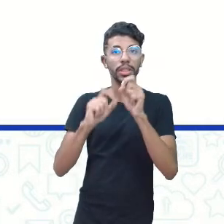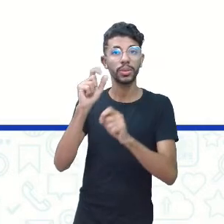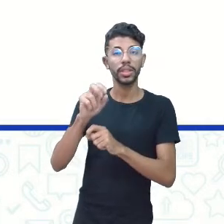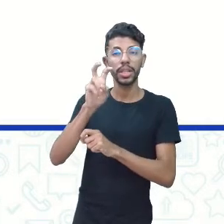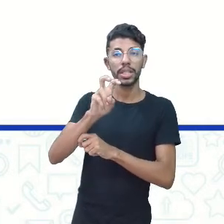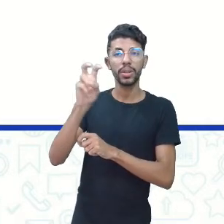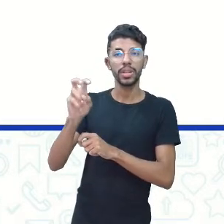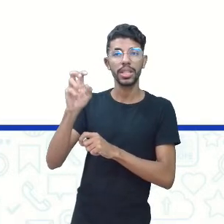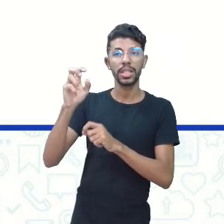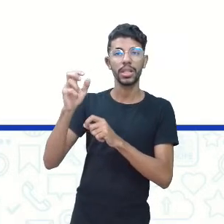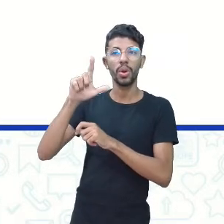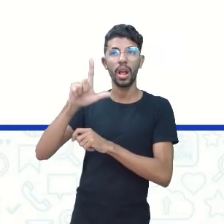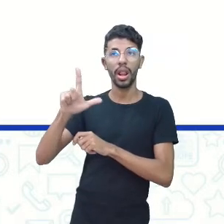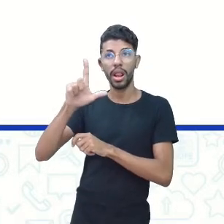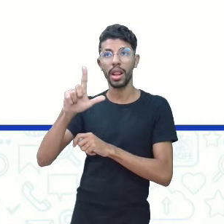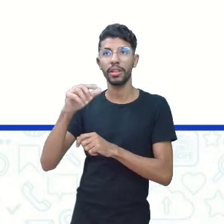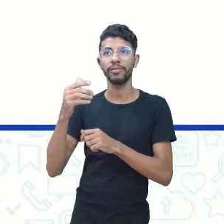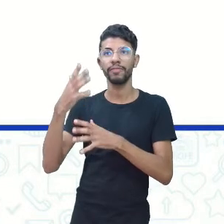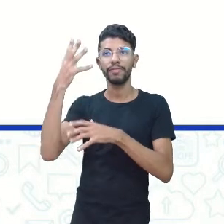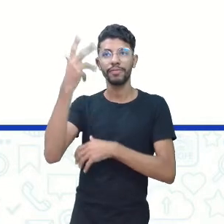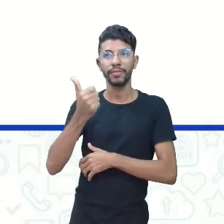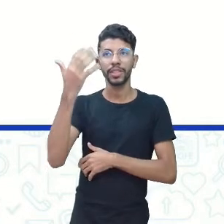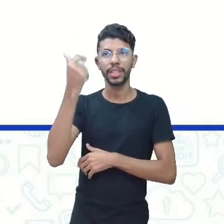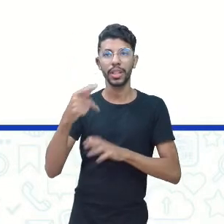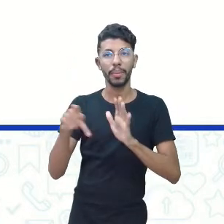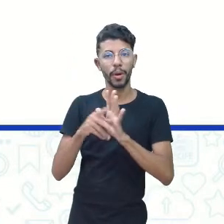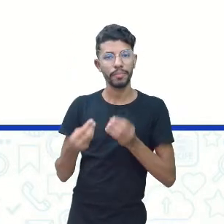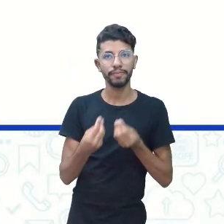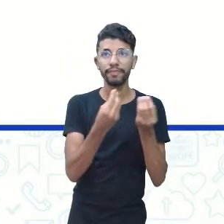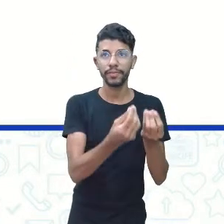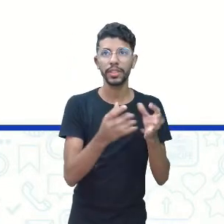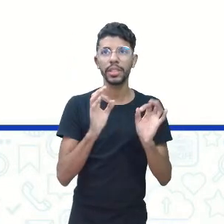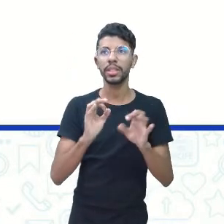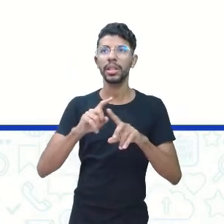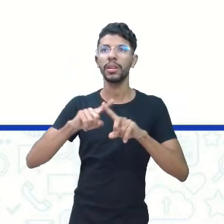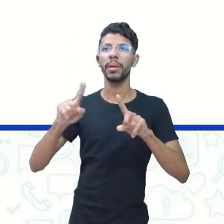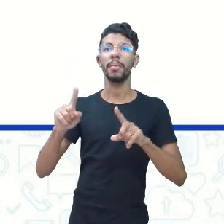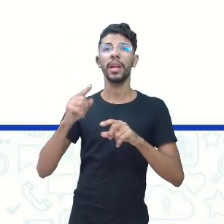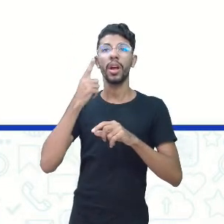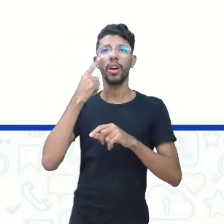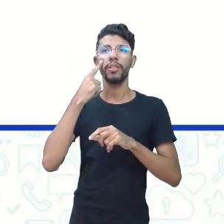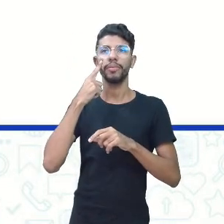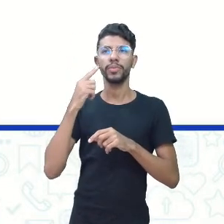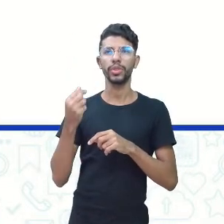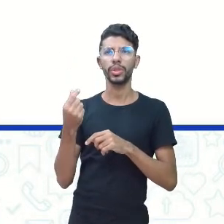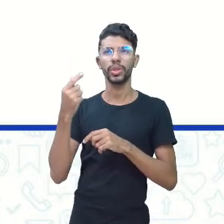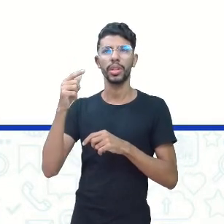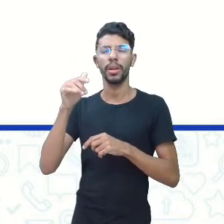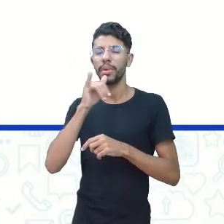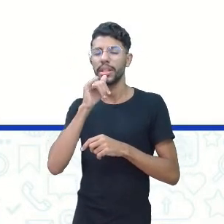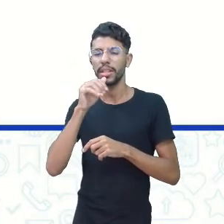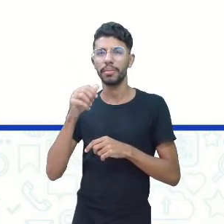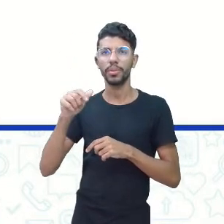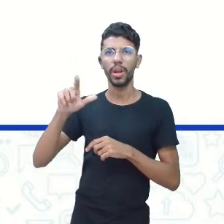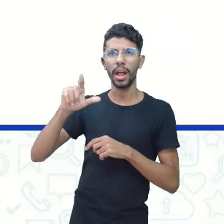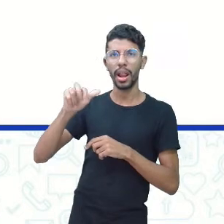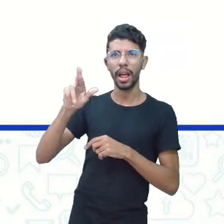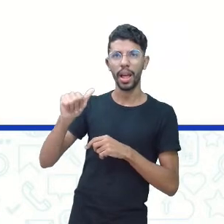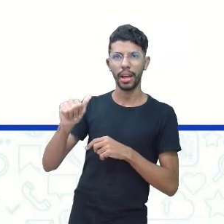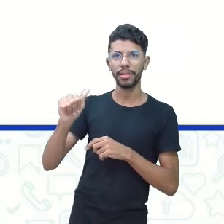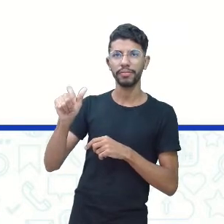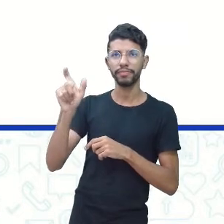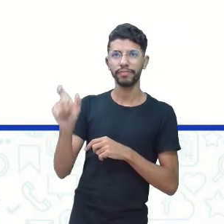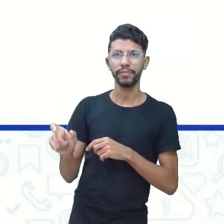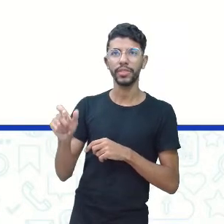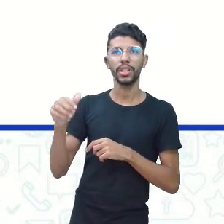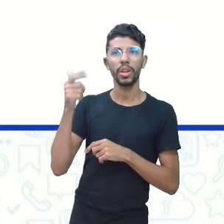doação. Sabendo que Lara arrecadou 15 litros a mais do que Carol, quantos litros cada uma arrecadou? Daí a gente